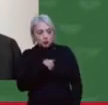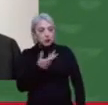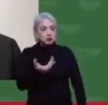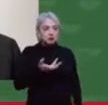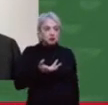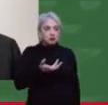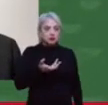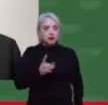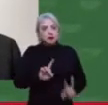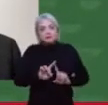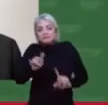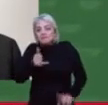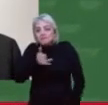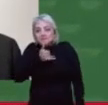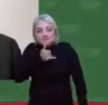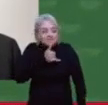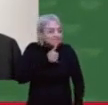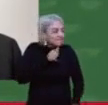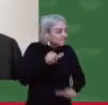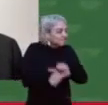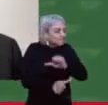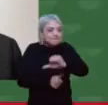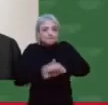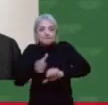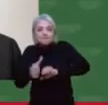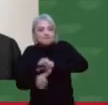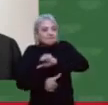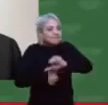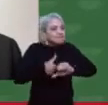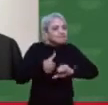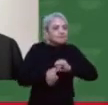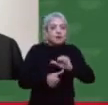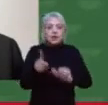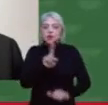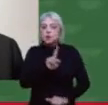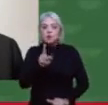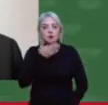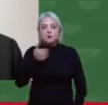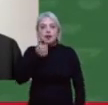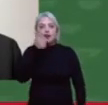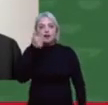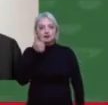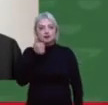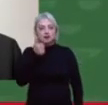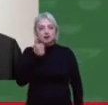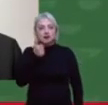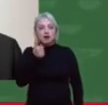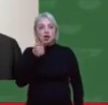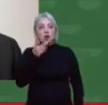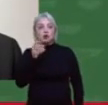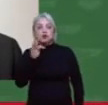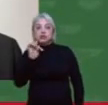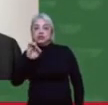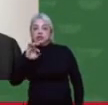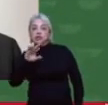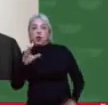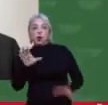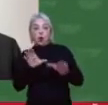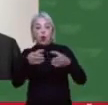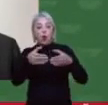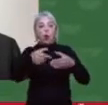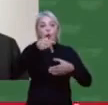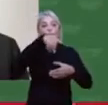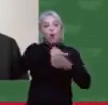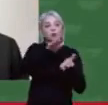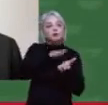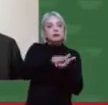queremos. Mas infelizmente as mudanças que estão por vir não são as melhores. Distritão, por exemplo,